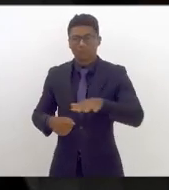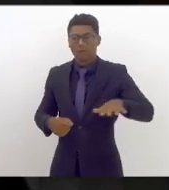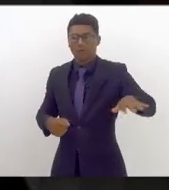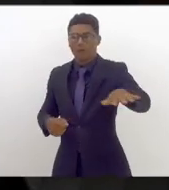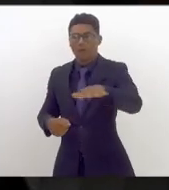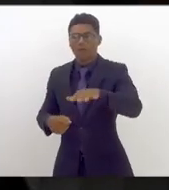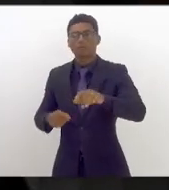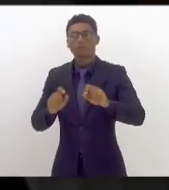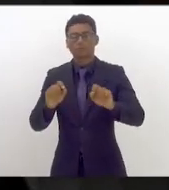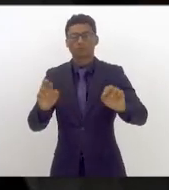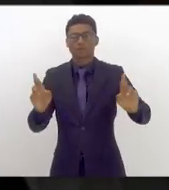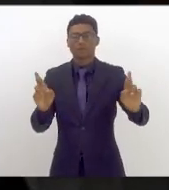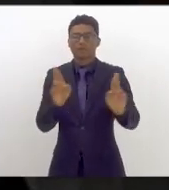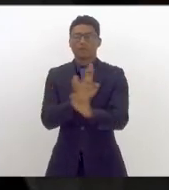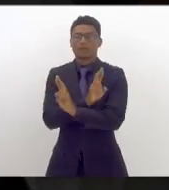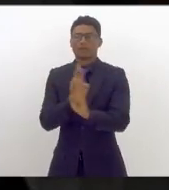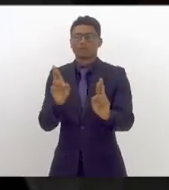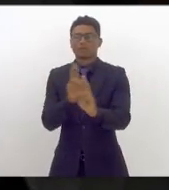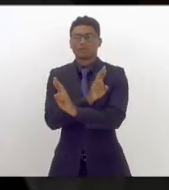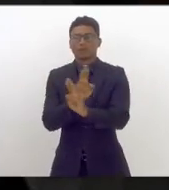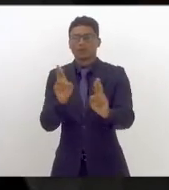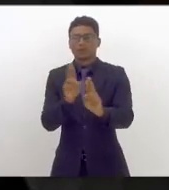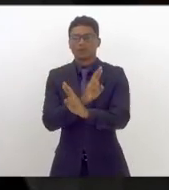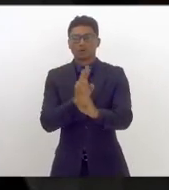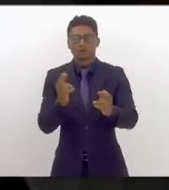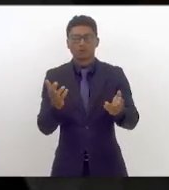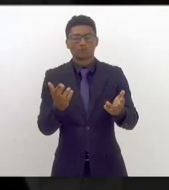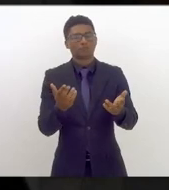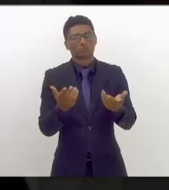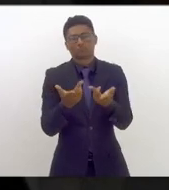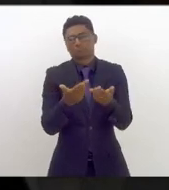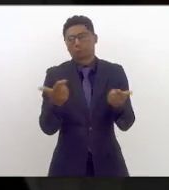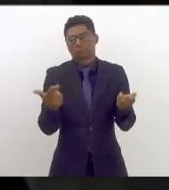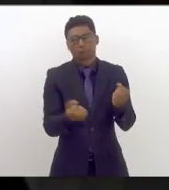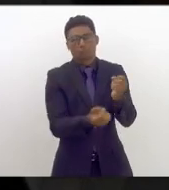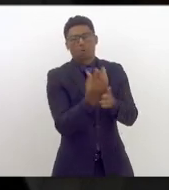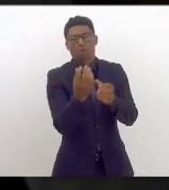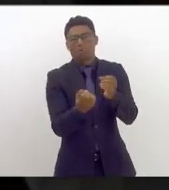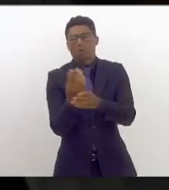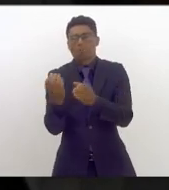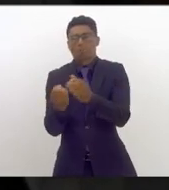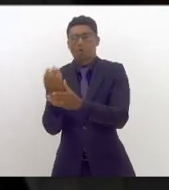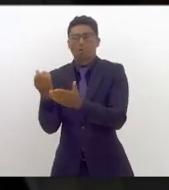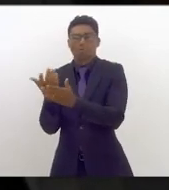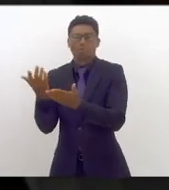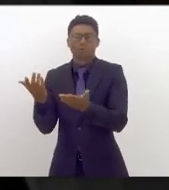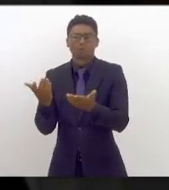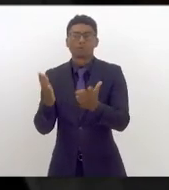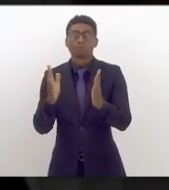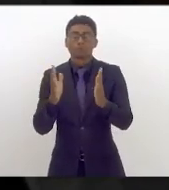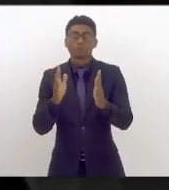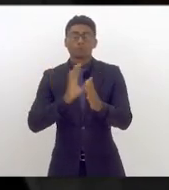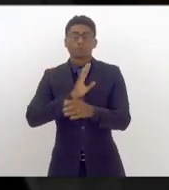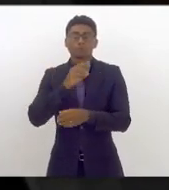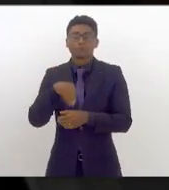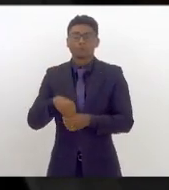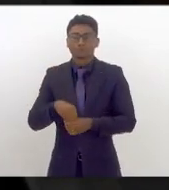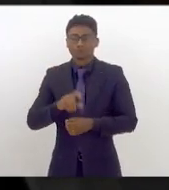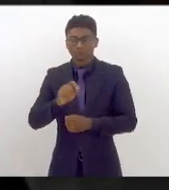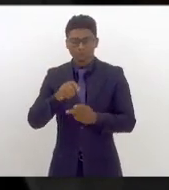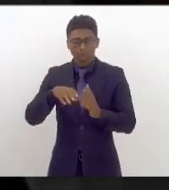campo de relações materiais de produção, mas que se estrutura com base em princípios completamente diferentes,